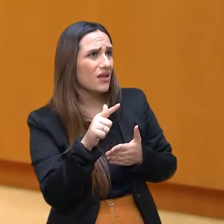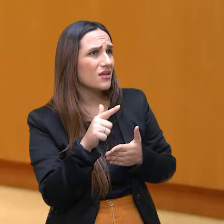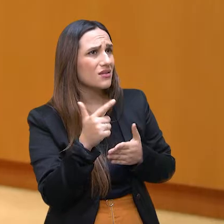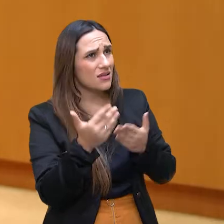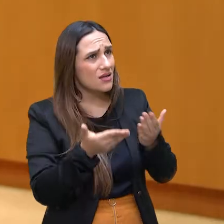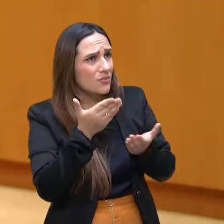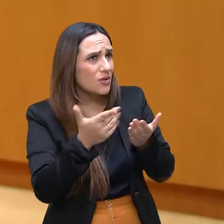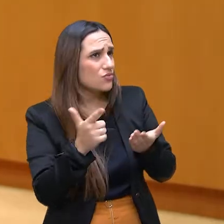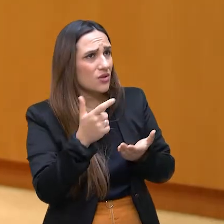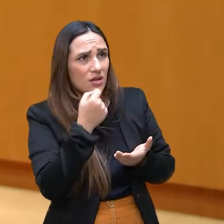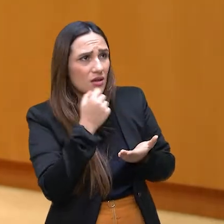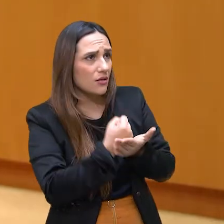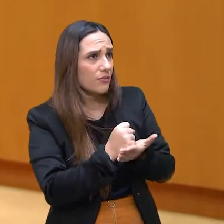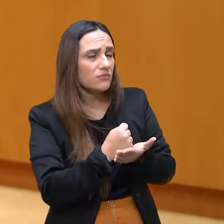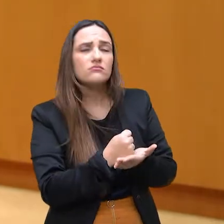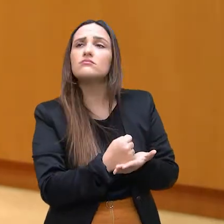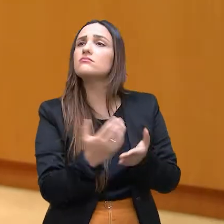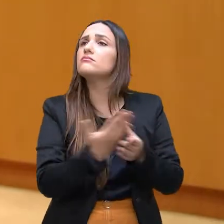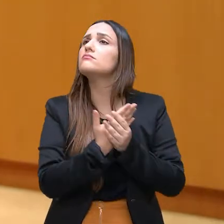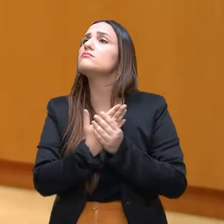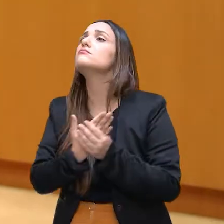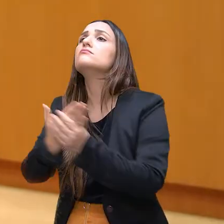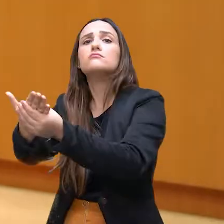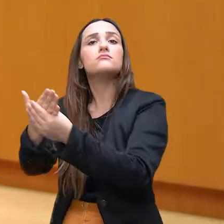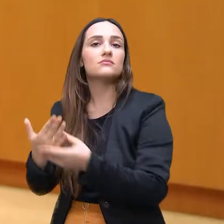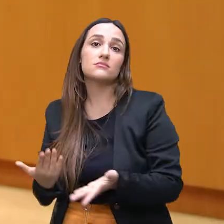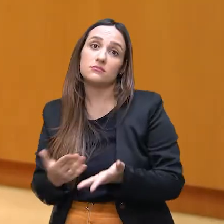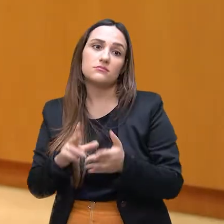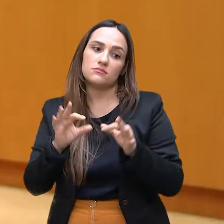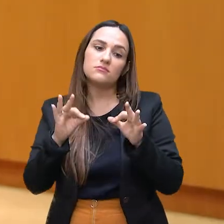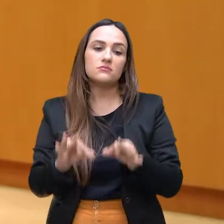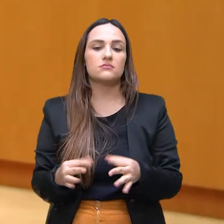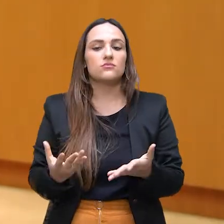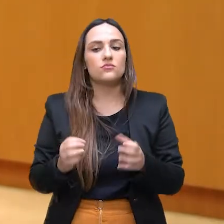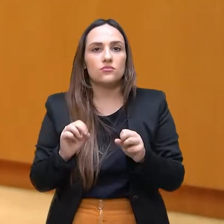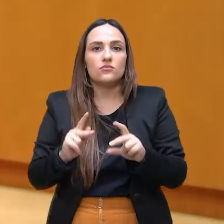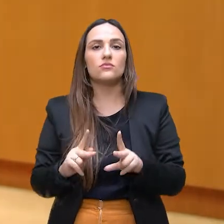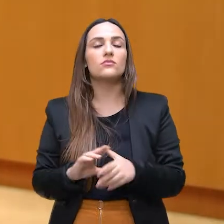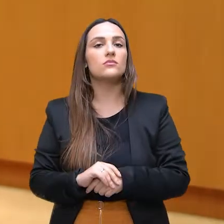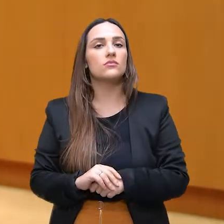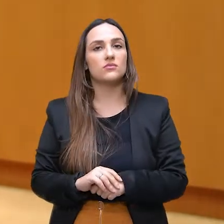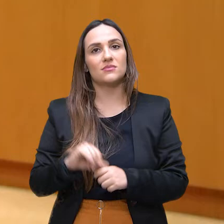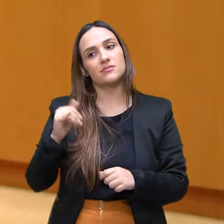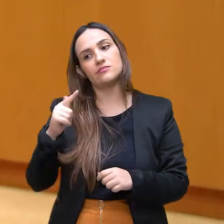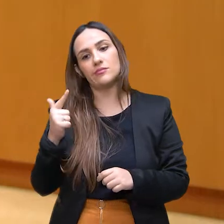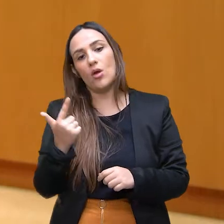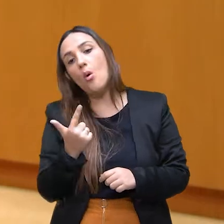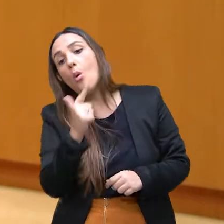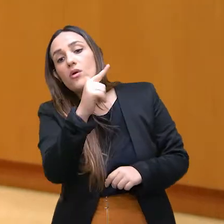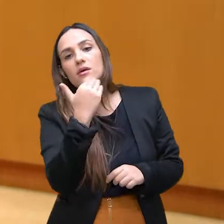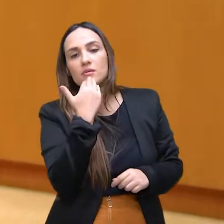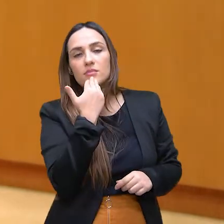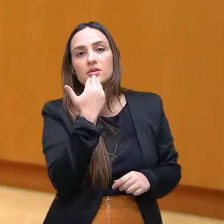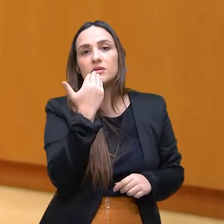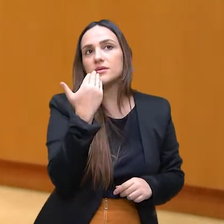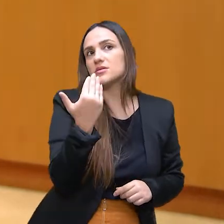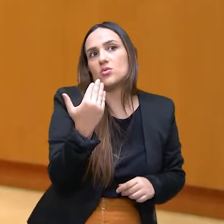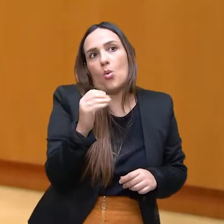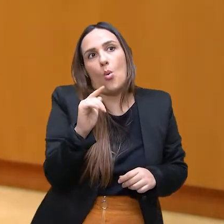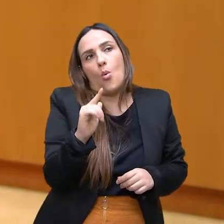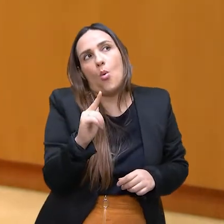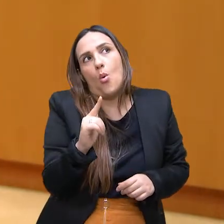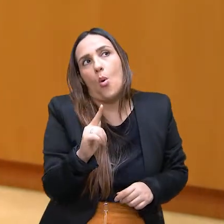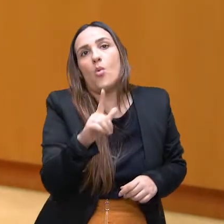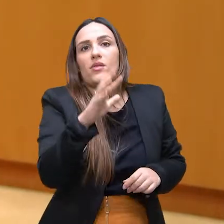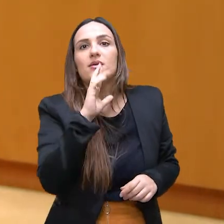tal tratamento, a ação judicial é a solução realmente, né? Se não houver outra saída que